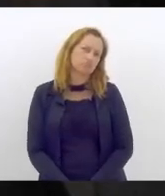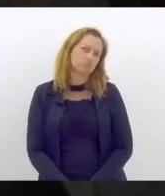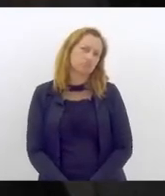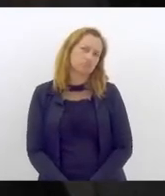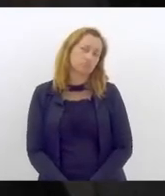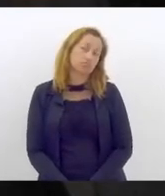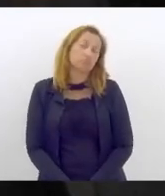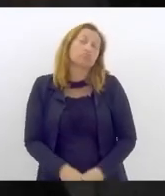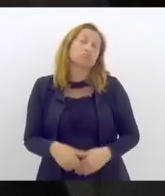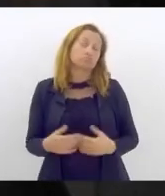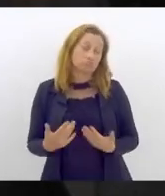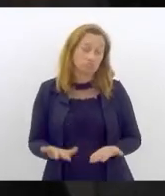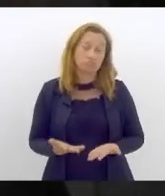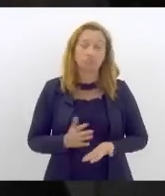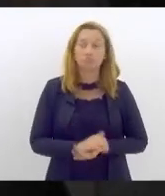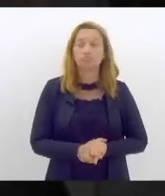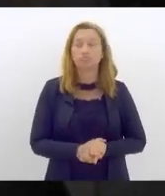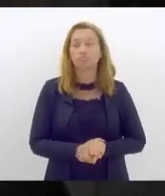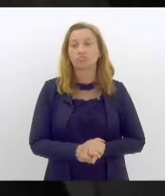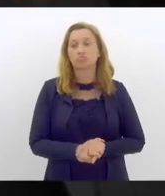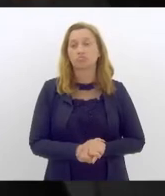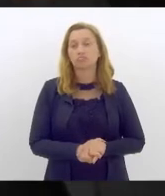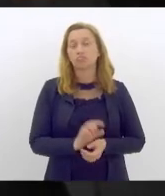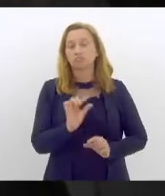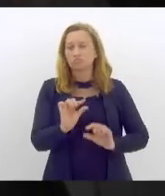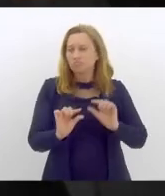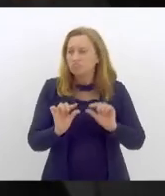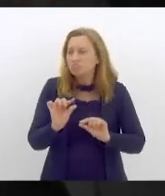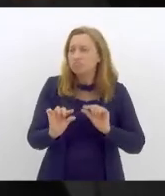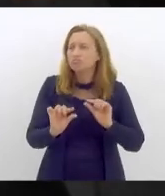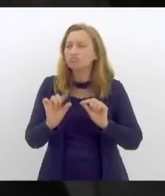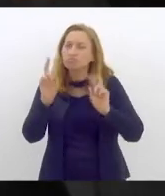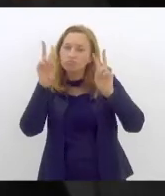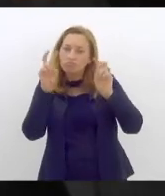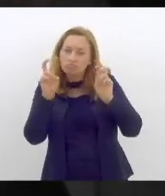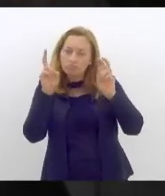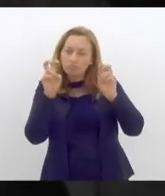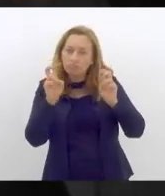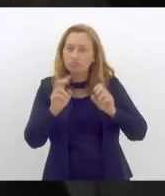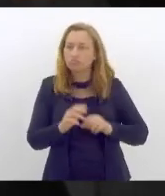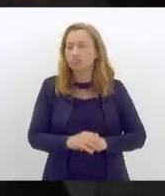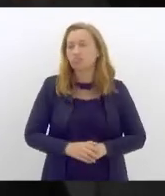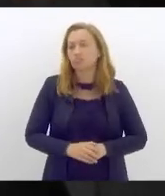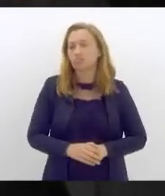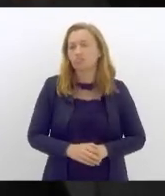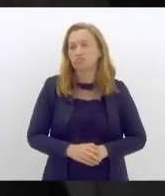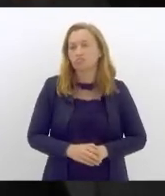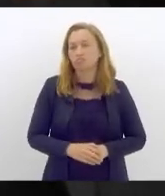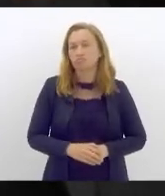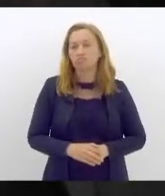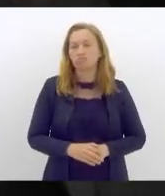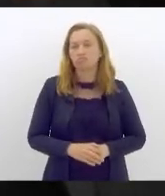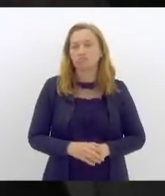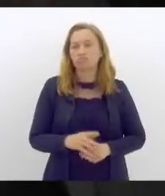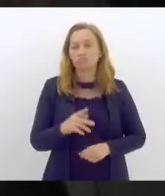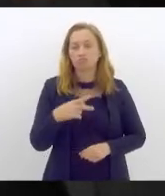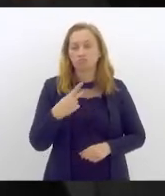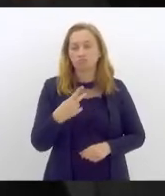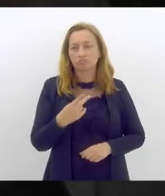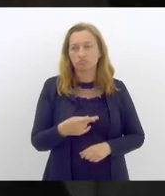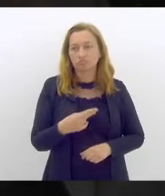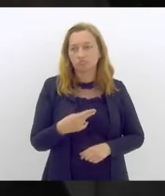enquanto as pequenas questões são colocadas como imprópria